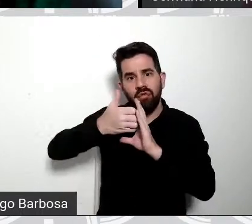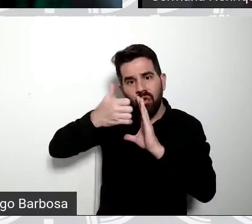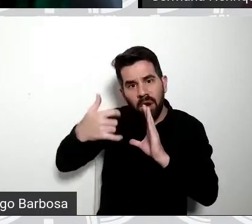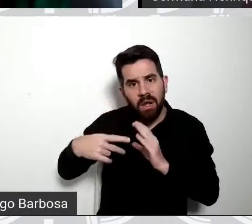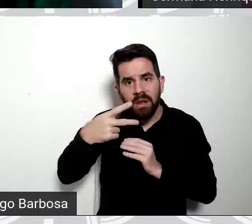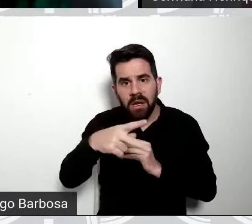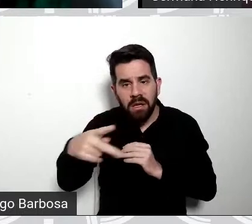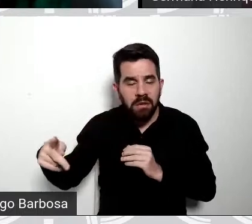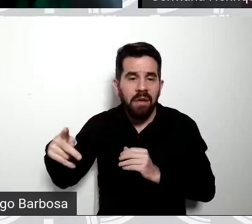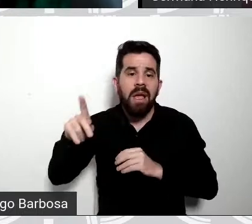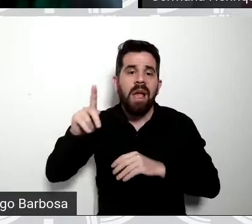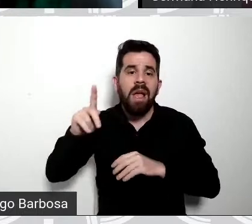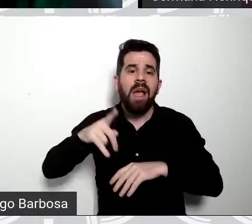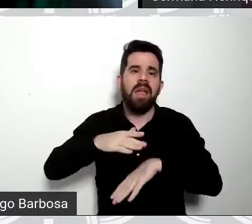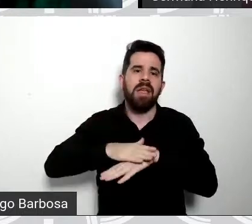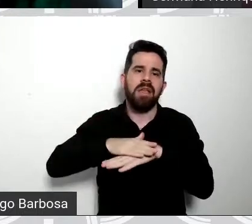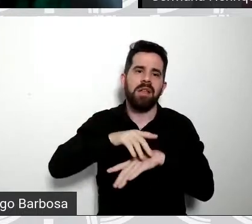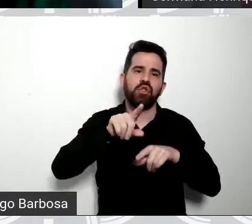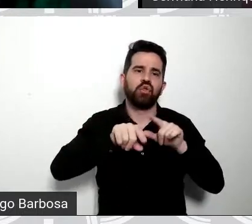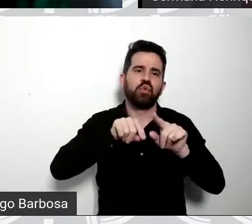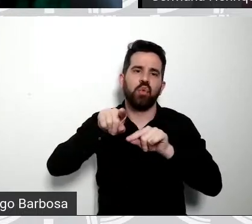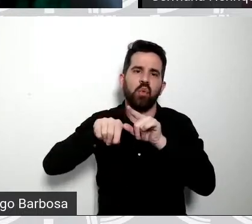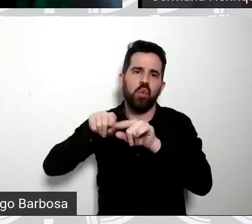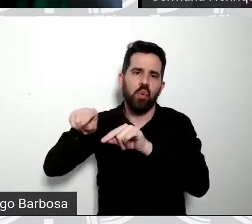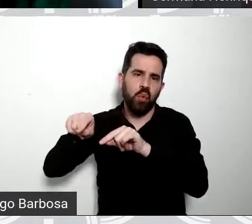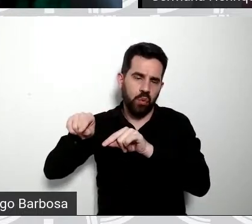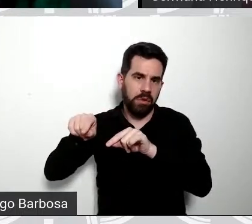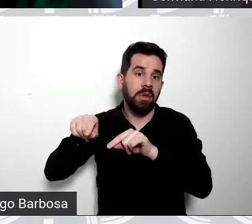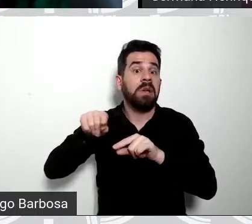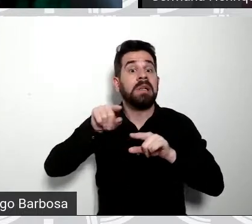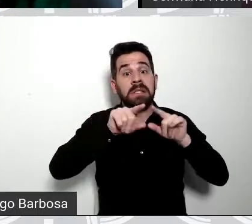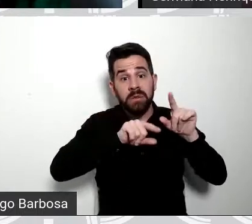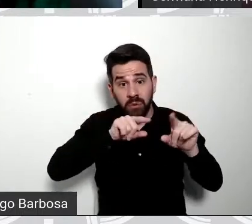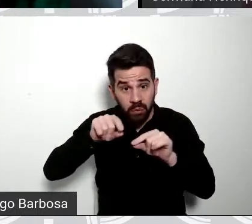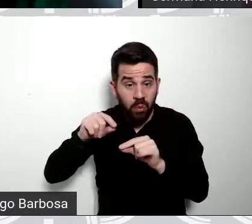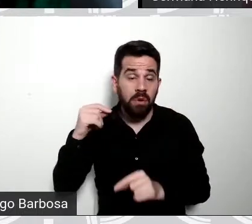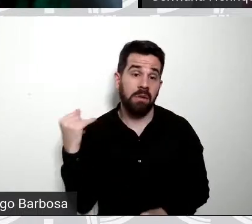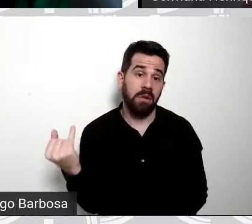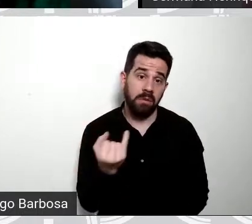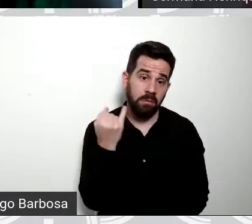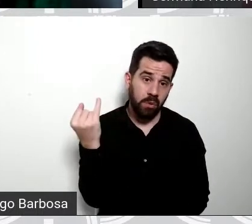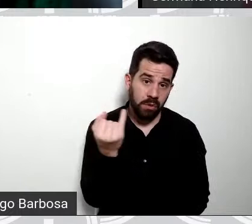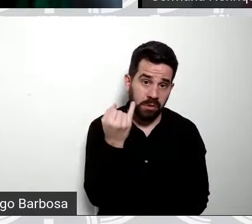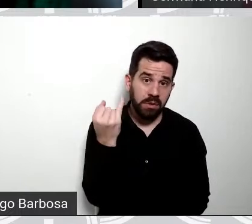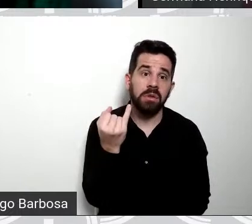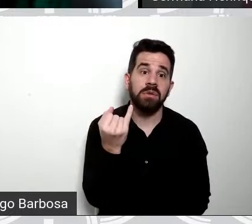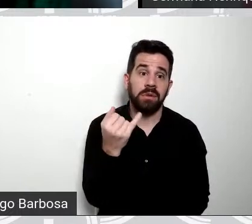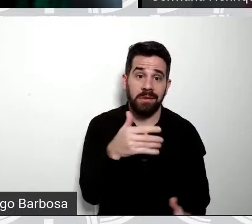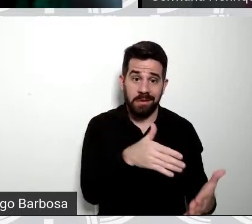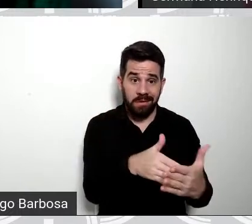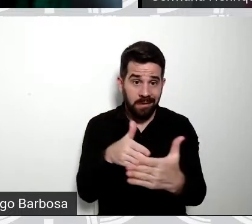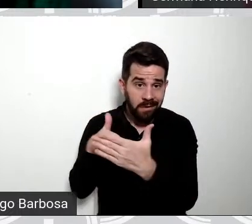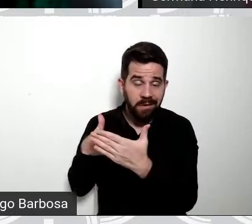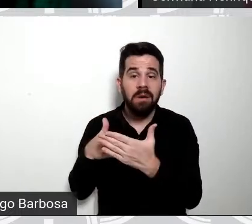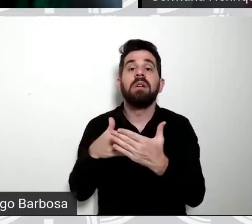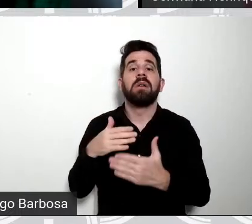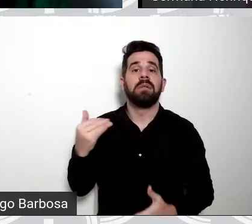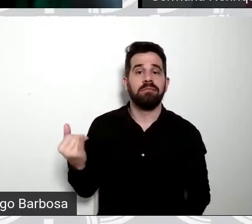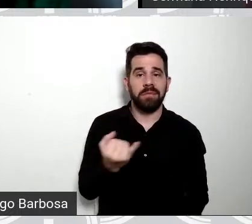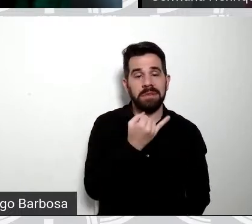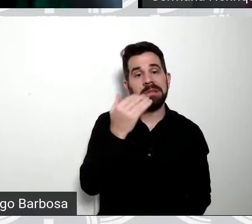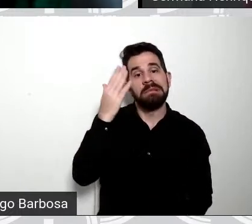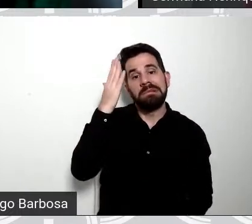escolhas importantes, seriam impeditivos importantes, né, para a construção dos fundamentos